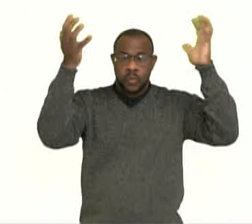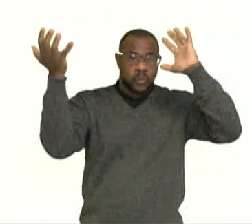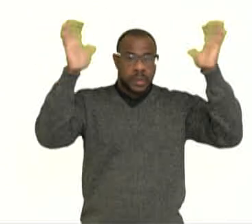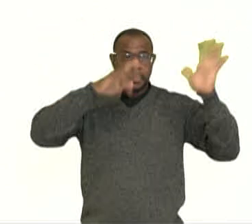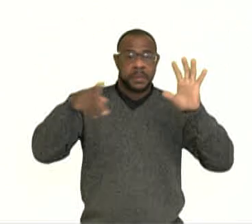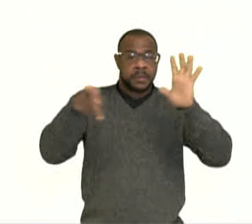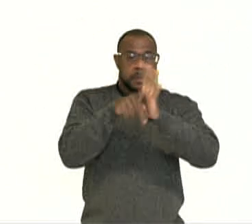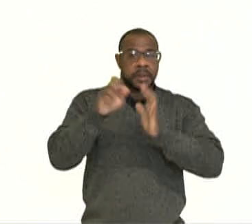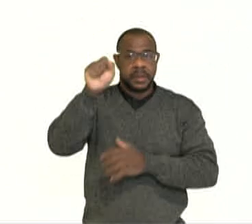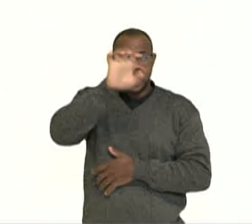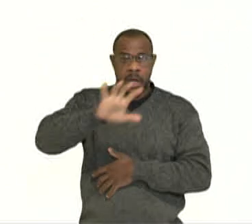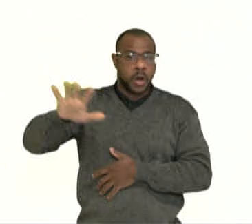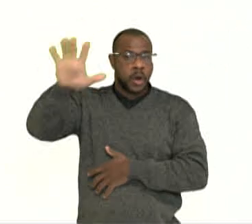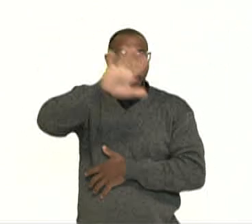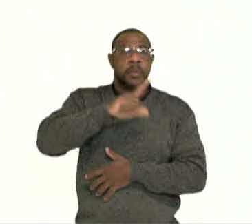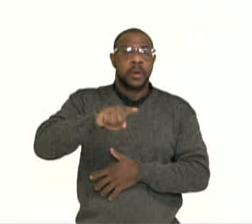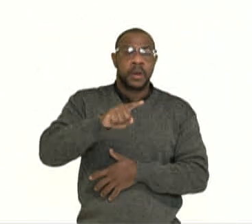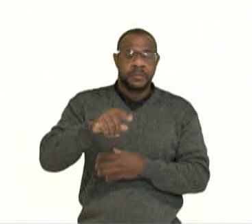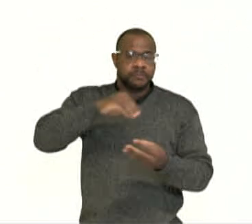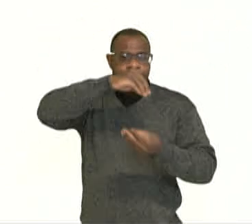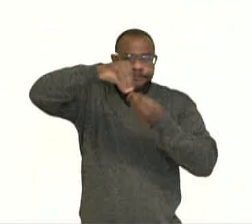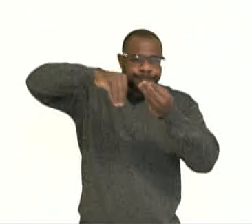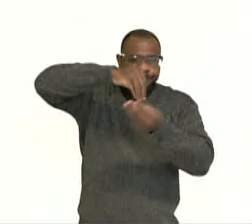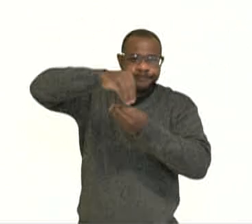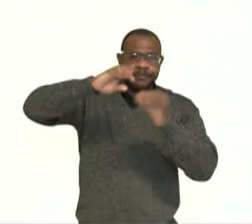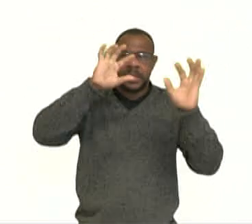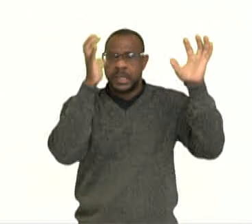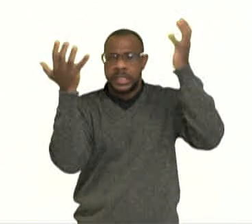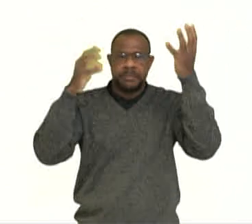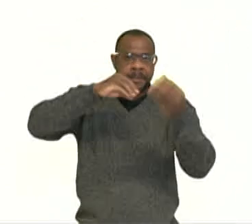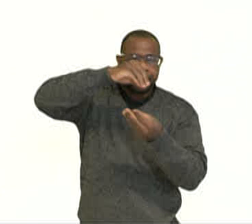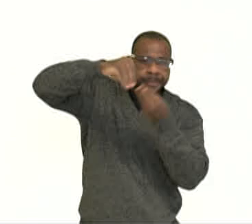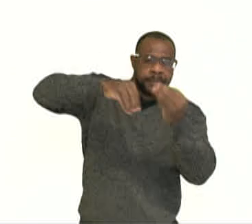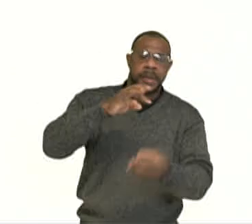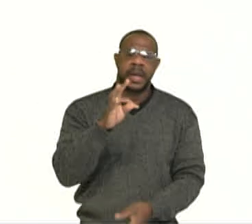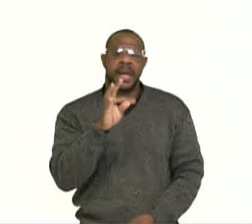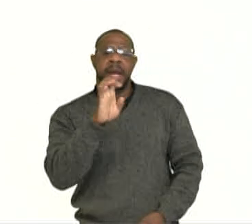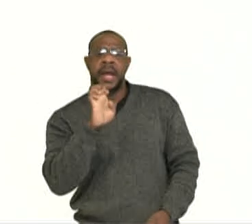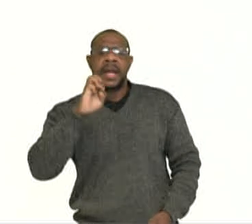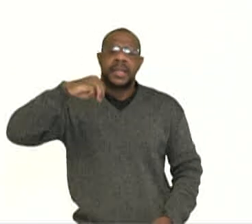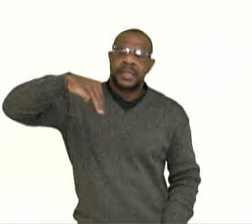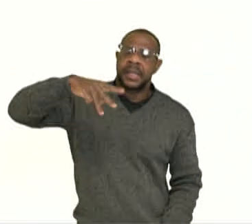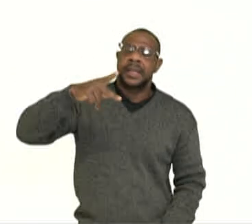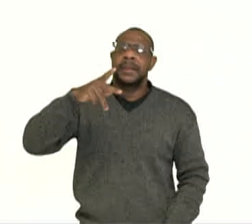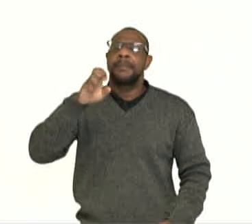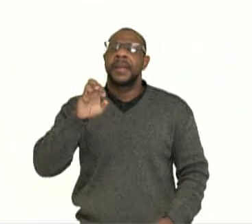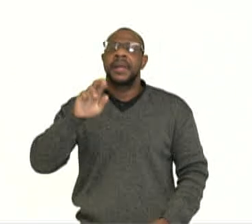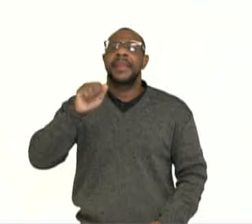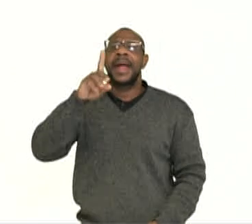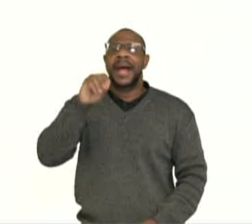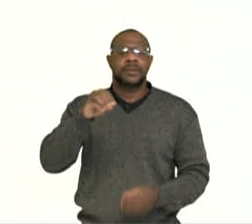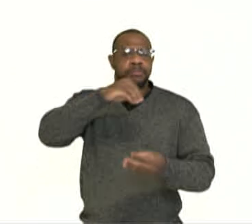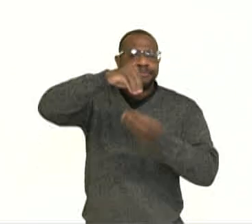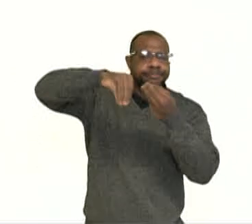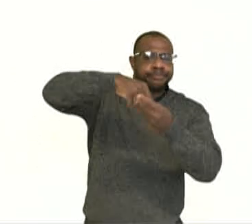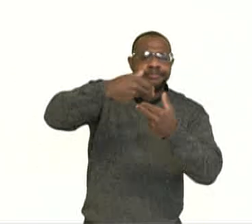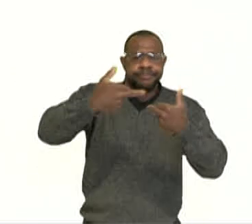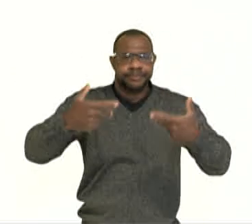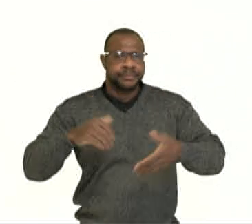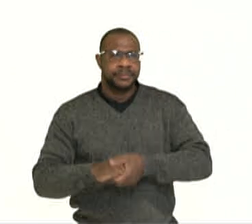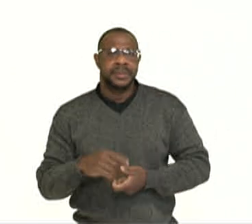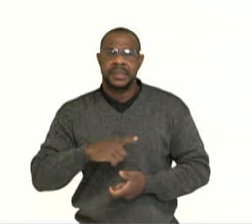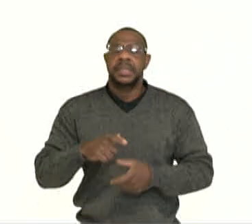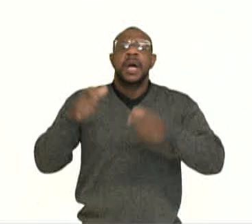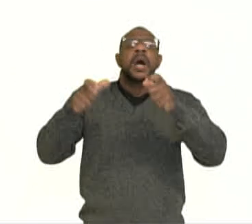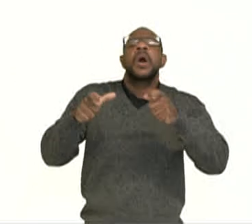na Europa é o clima temperado. E o clima temperado, ele é justamente aquele que está localizado